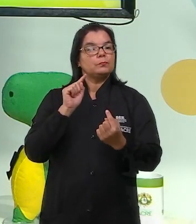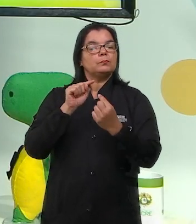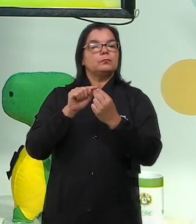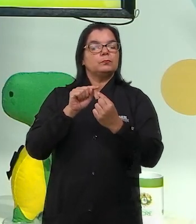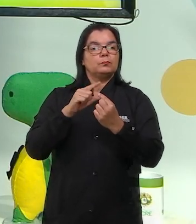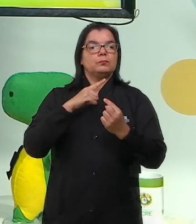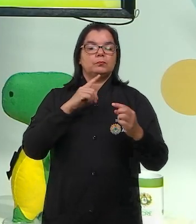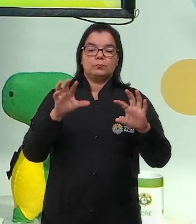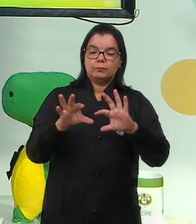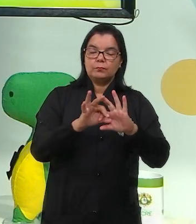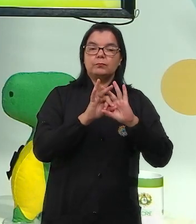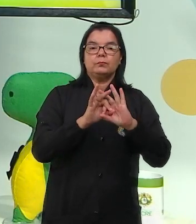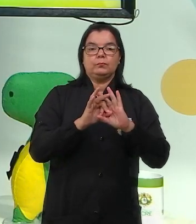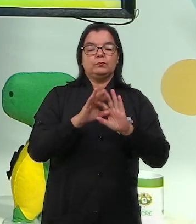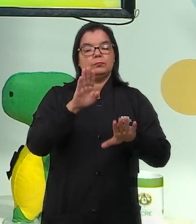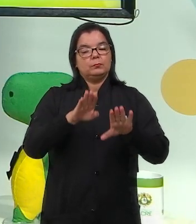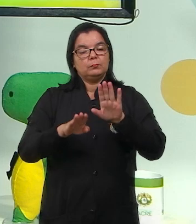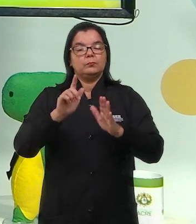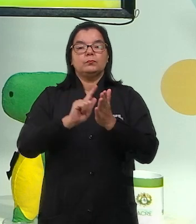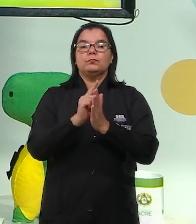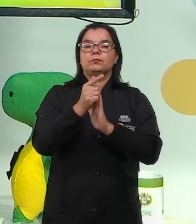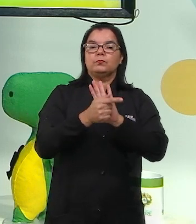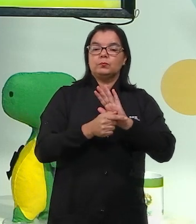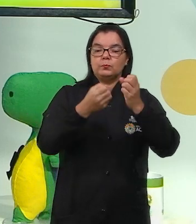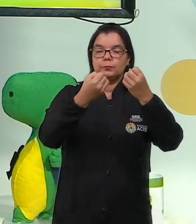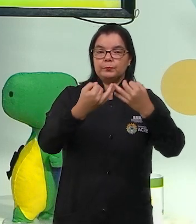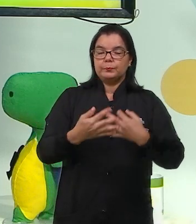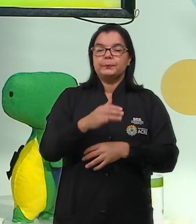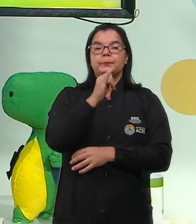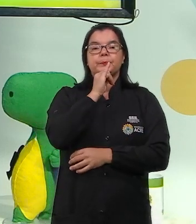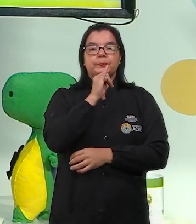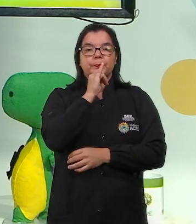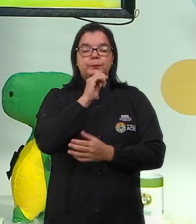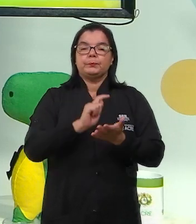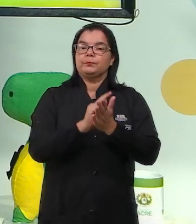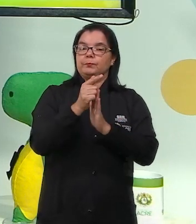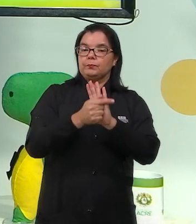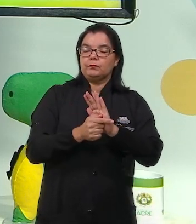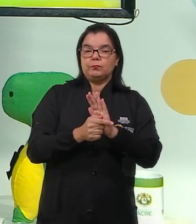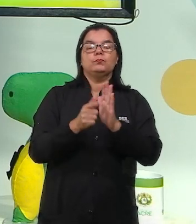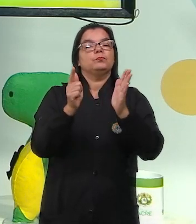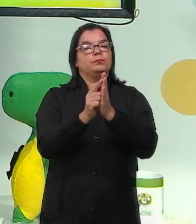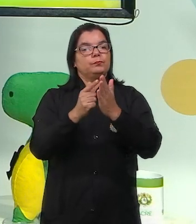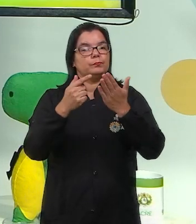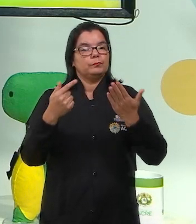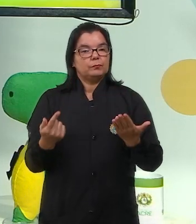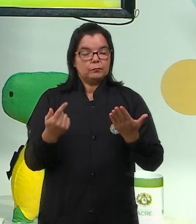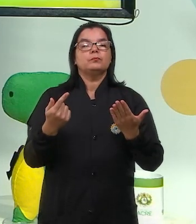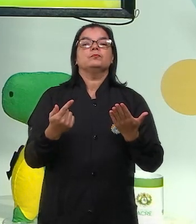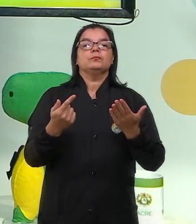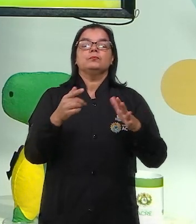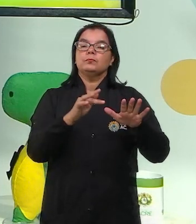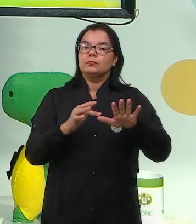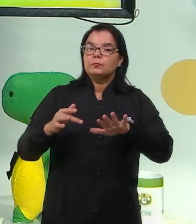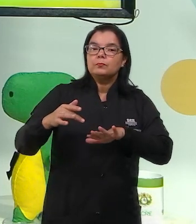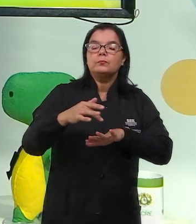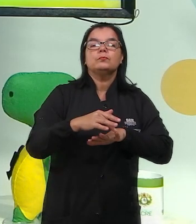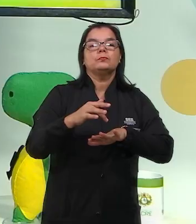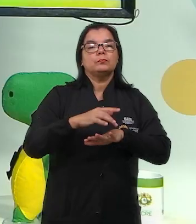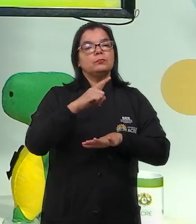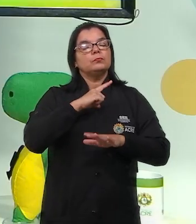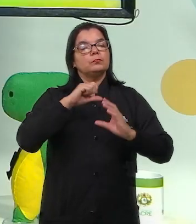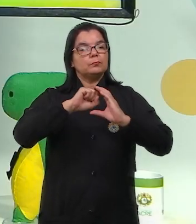se encaixar em determinado gênero. Quando nós falamos, por exemplo, dos gêneros jornalísticos, midiáticos, eles têm as